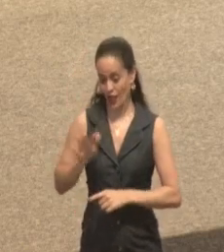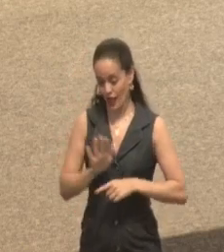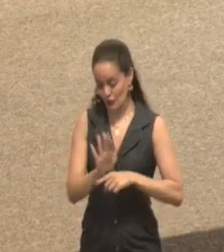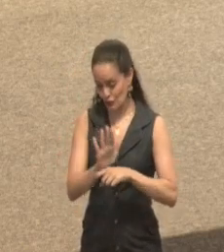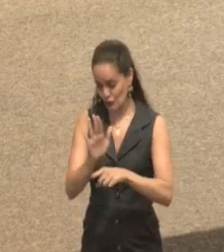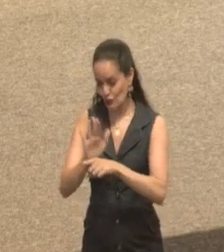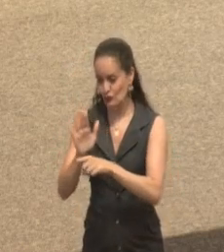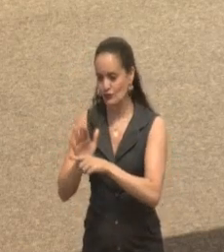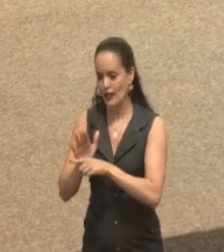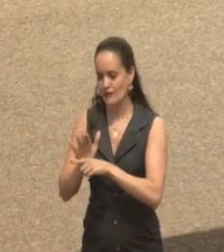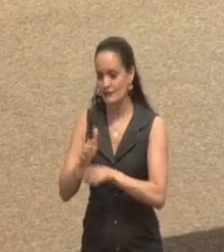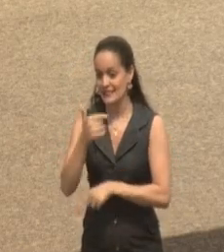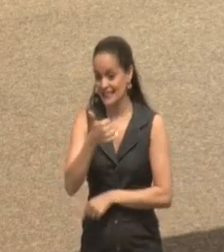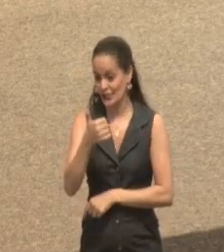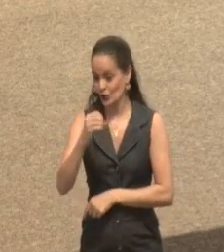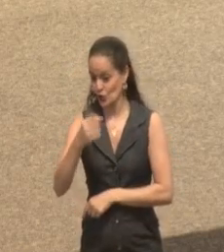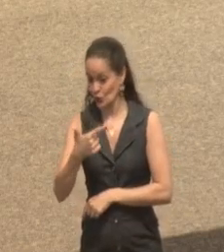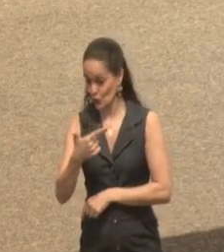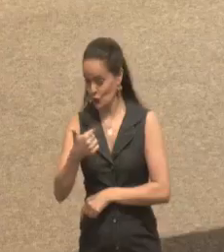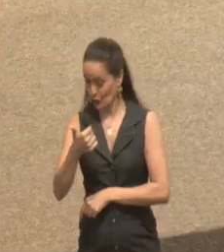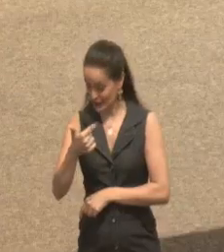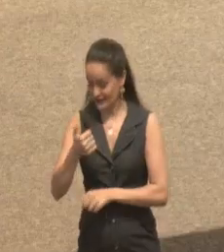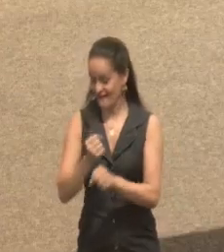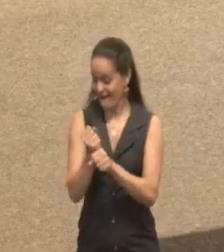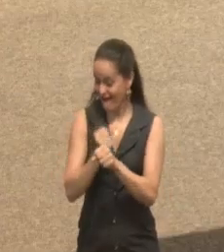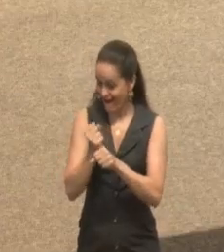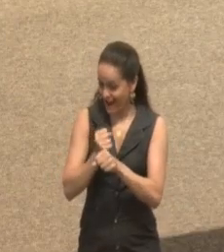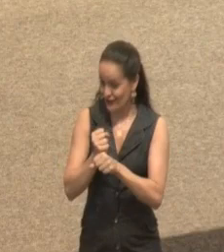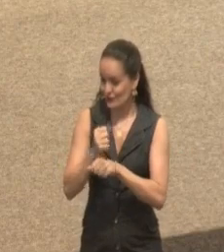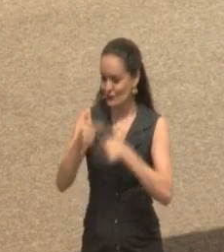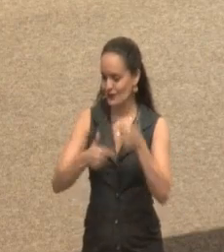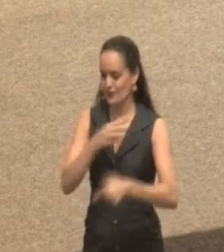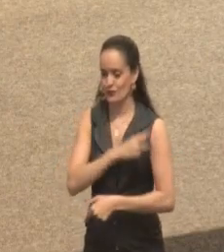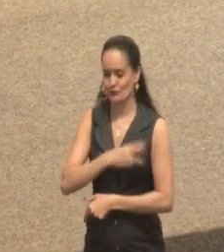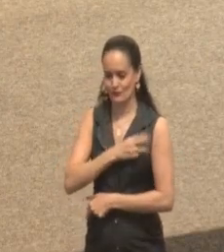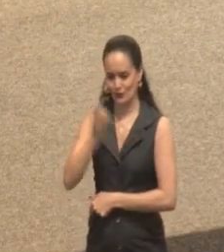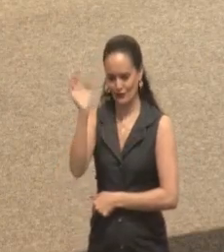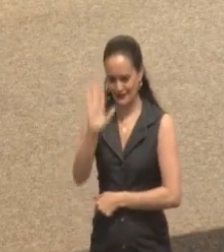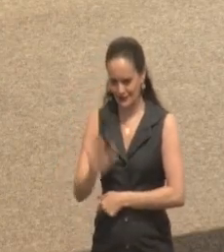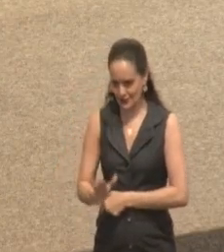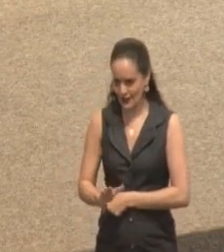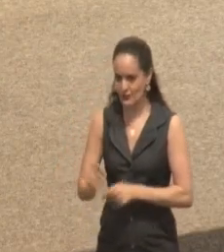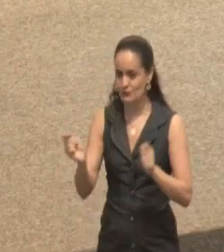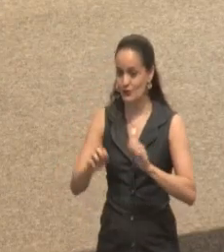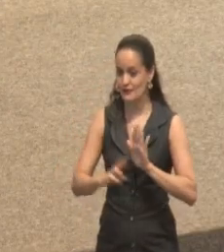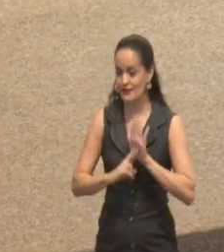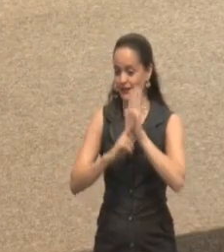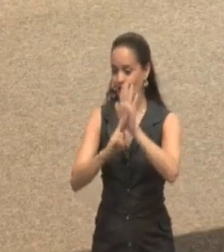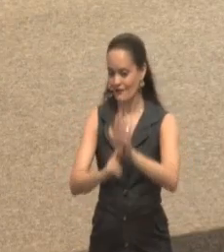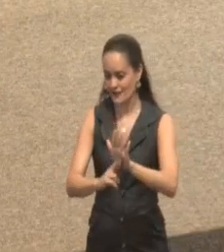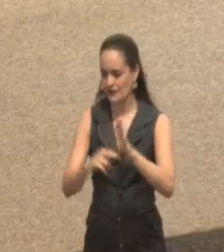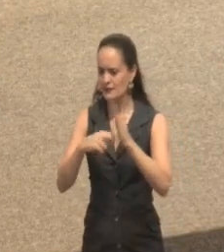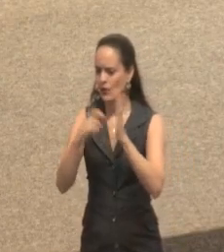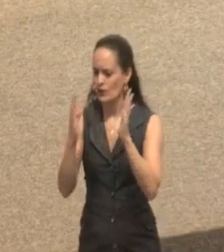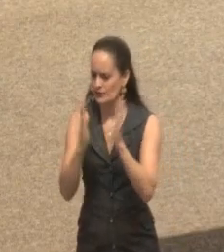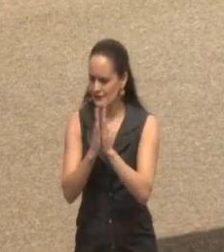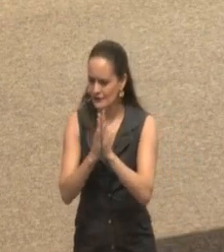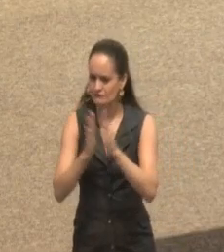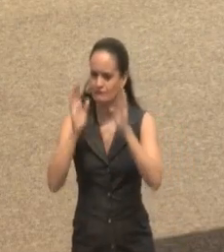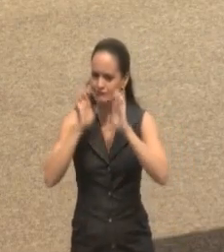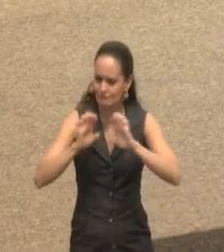durante estes 112 anos, Missões Nacionais se tornasse referência na oração,